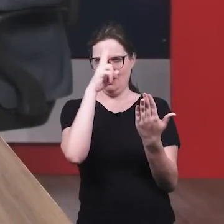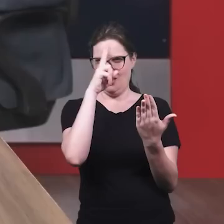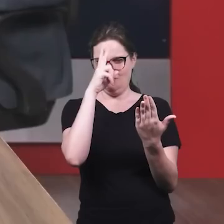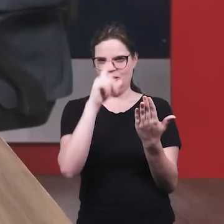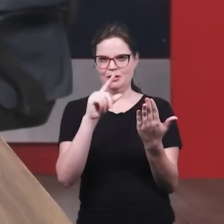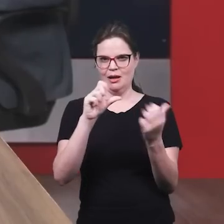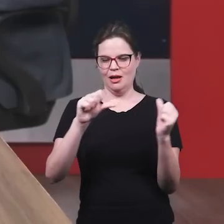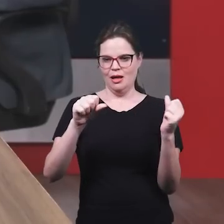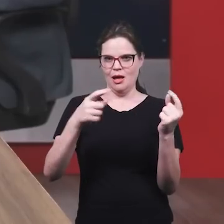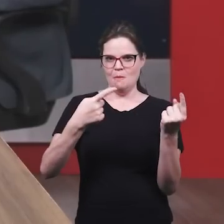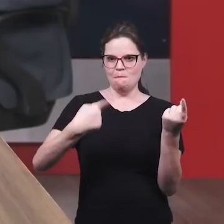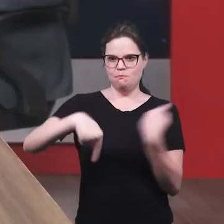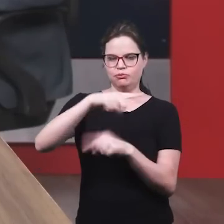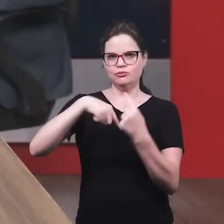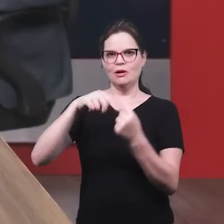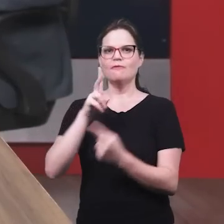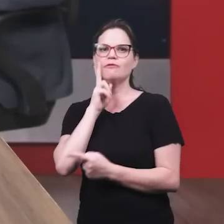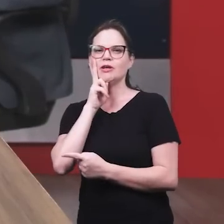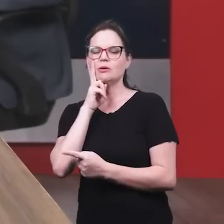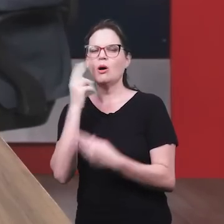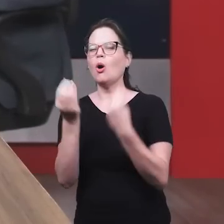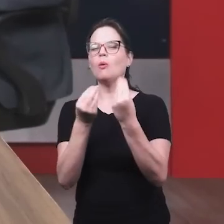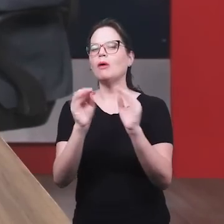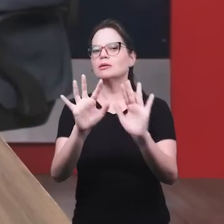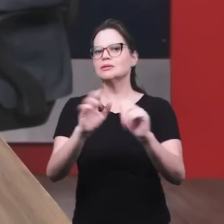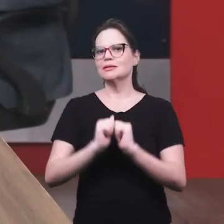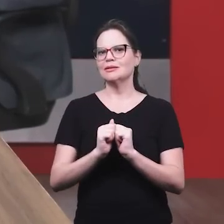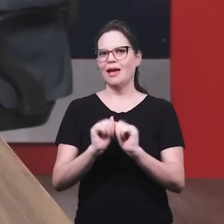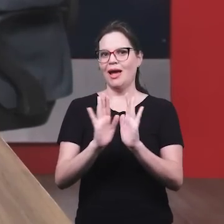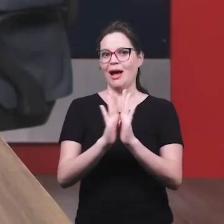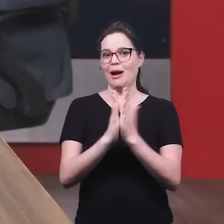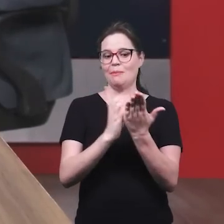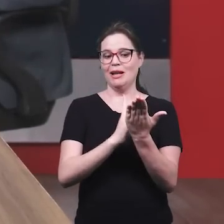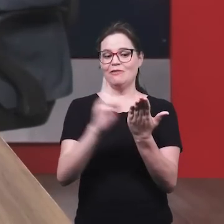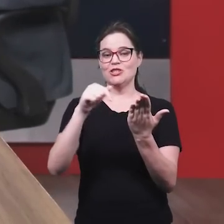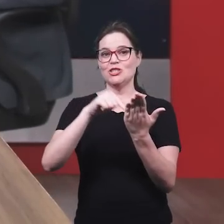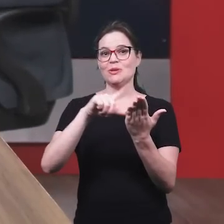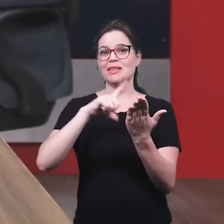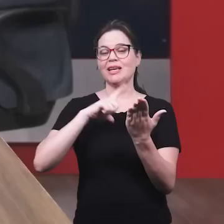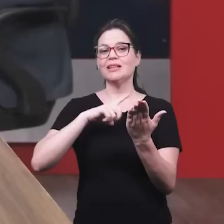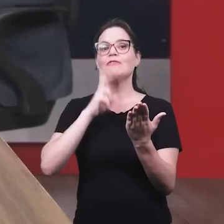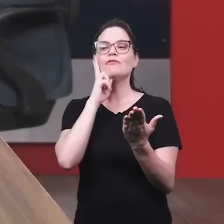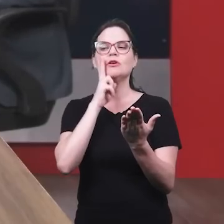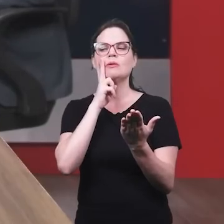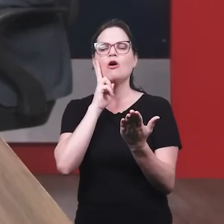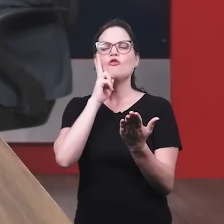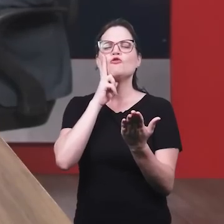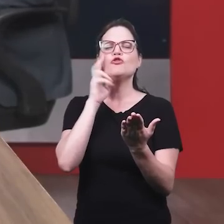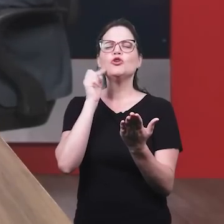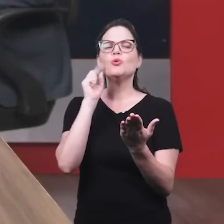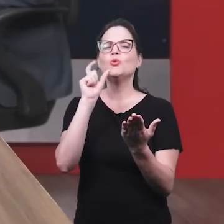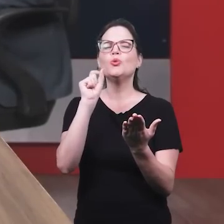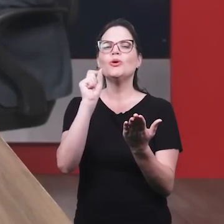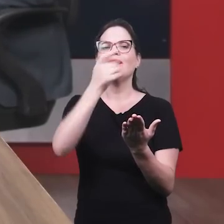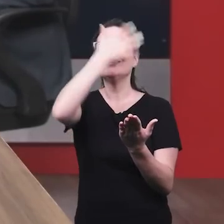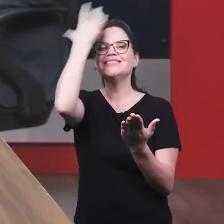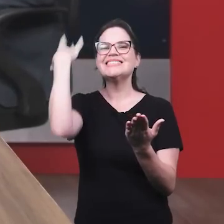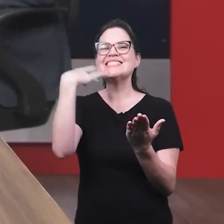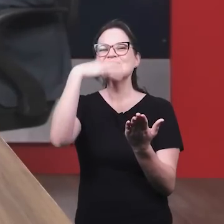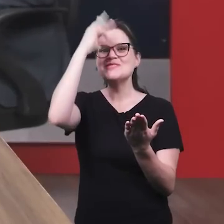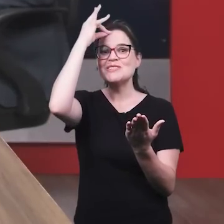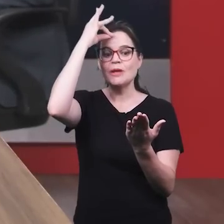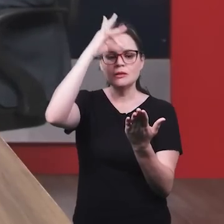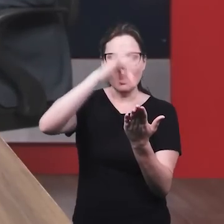transformada pela revelação do Espírito Santo, que é essa transformação da água para o vinho, né? Então, o Senhor mostrando que aquilo